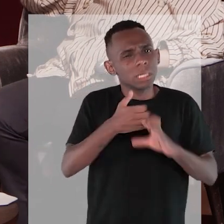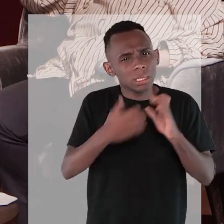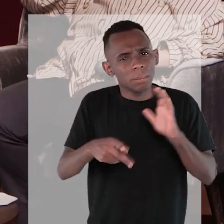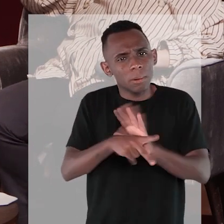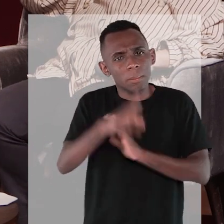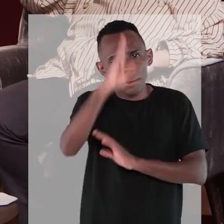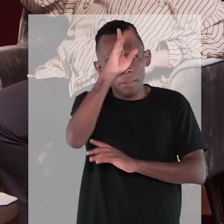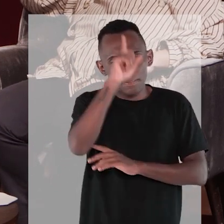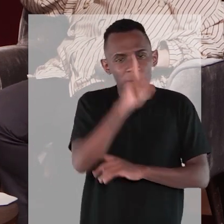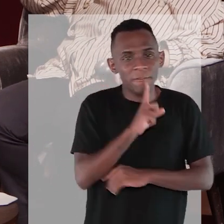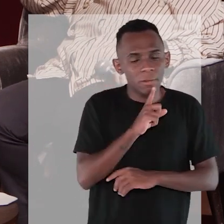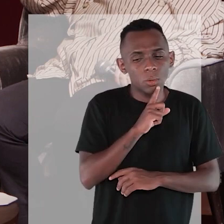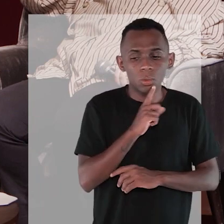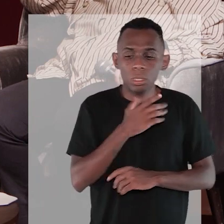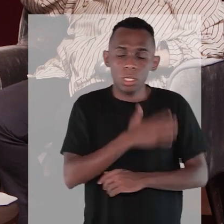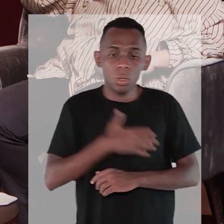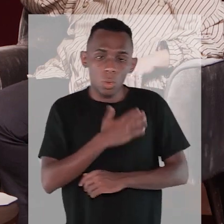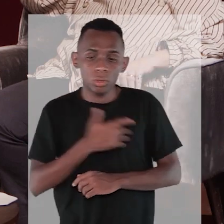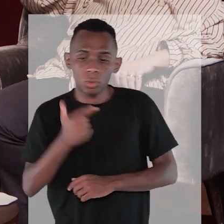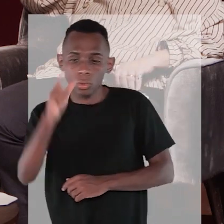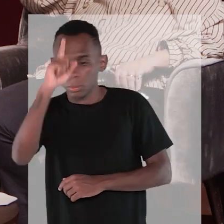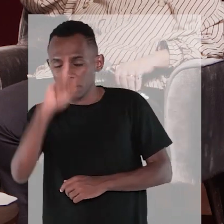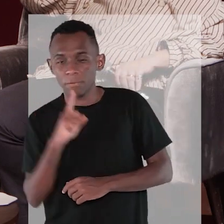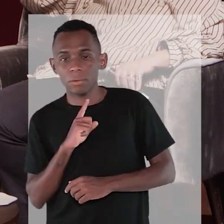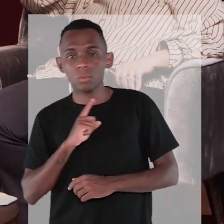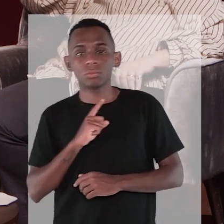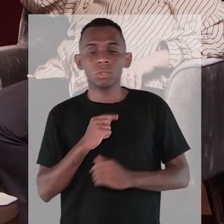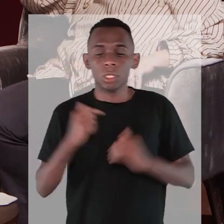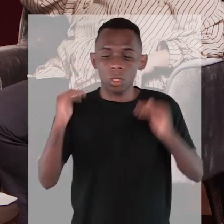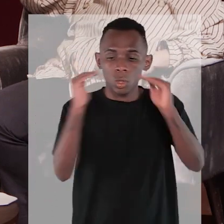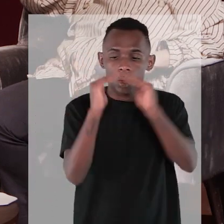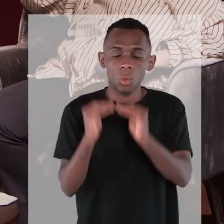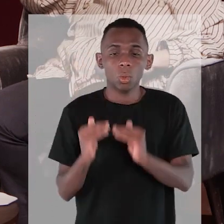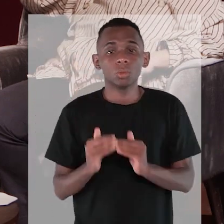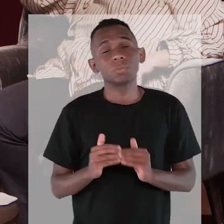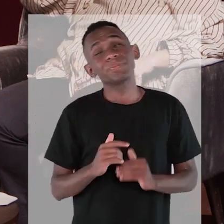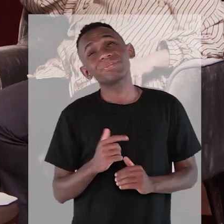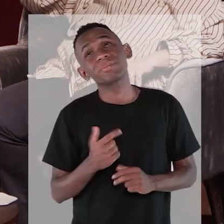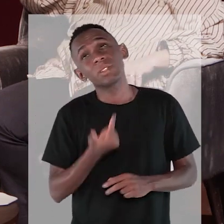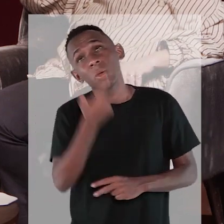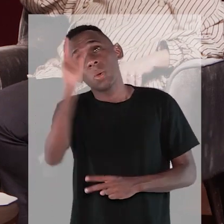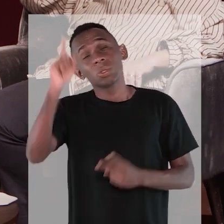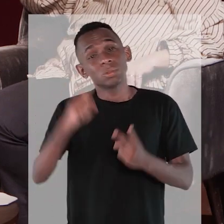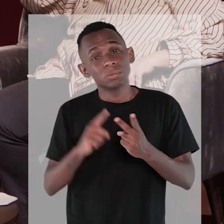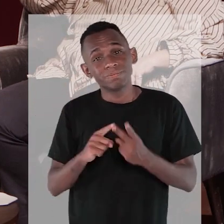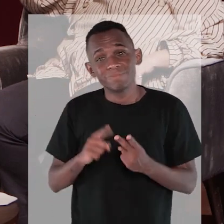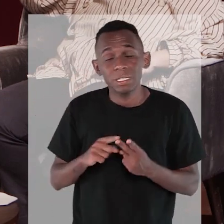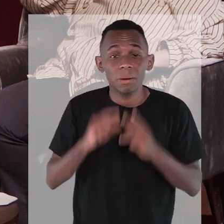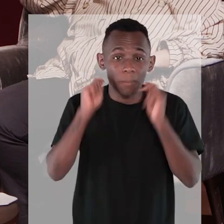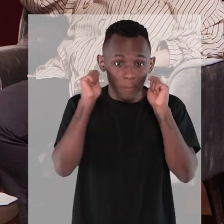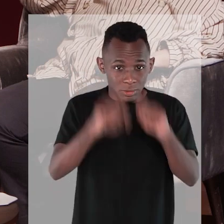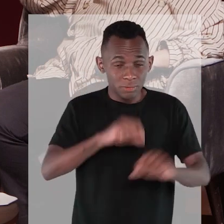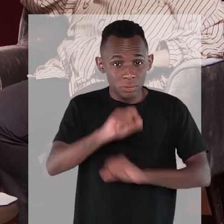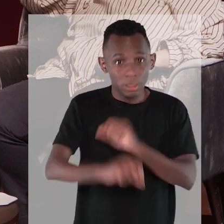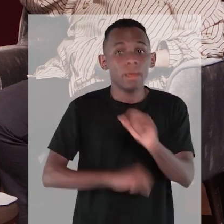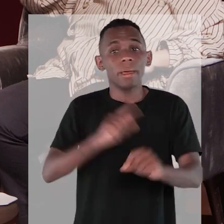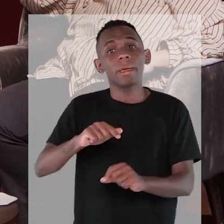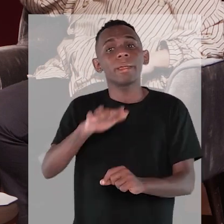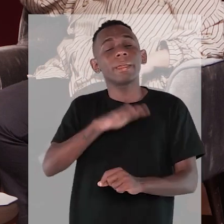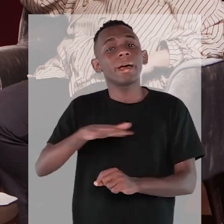outro perfil de rede social. A segunda hipótese que eu exploro é a questão mais teológica